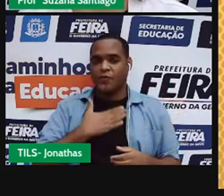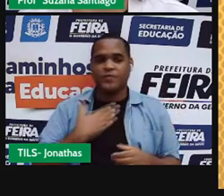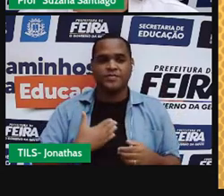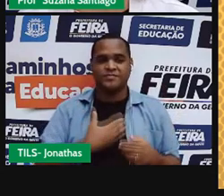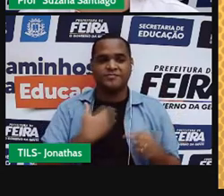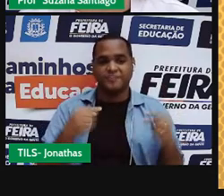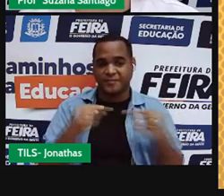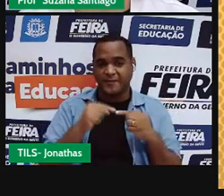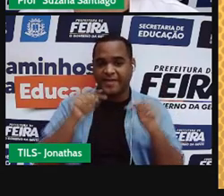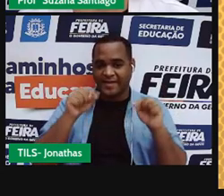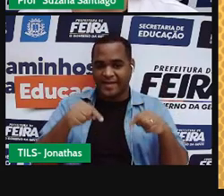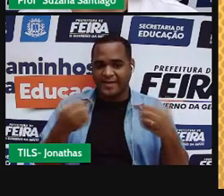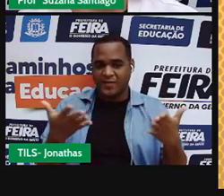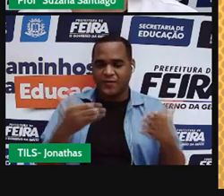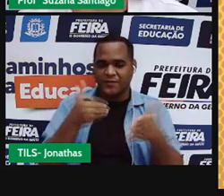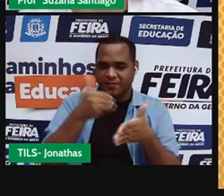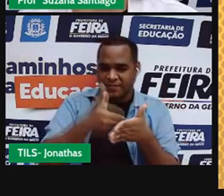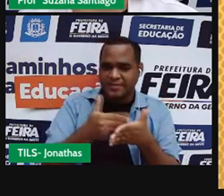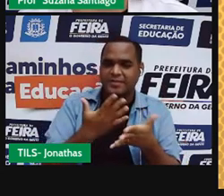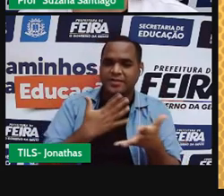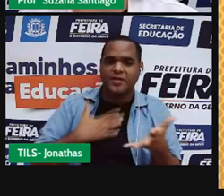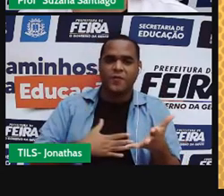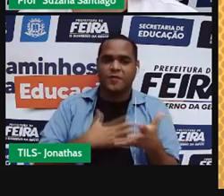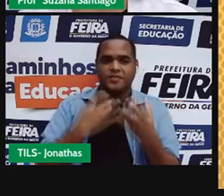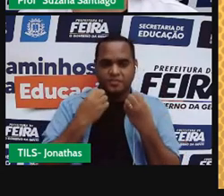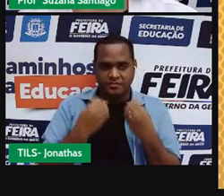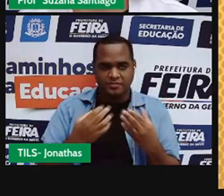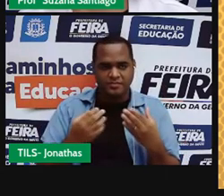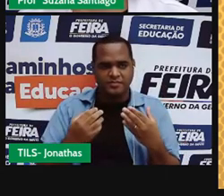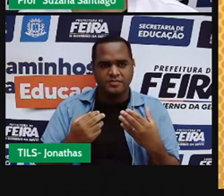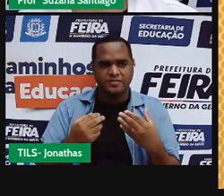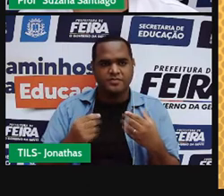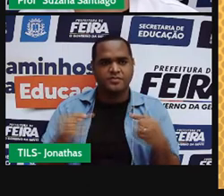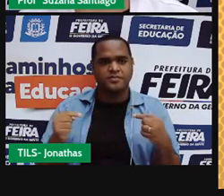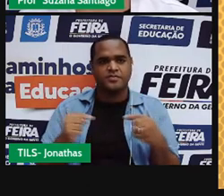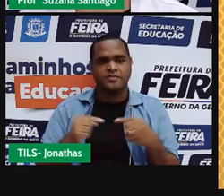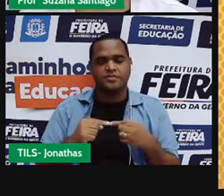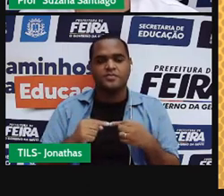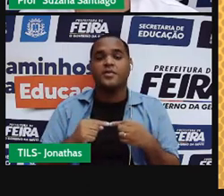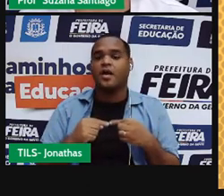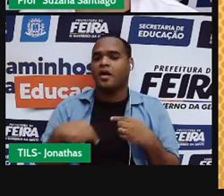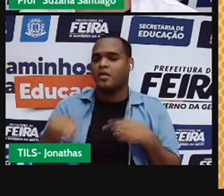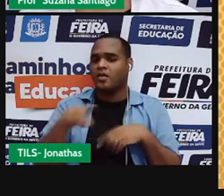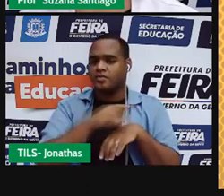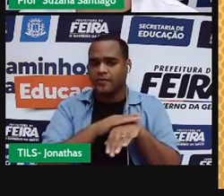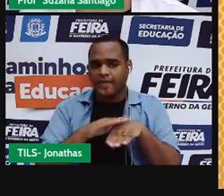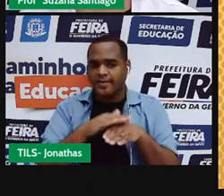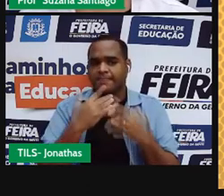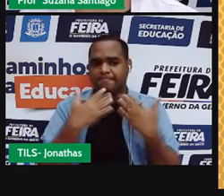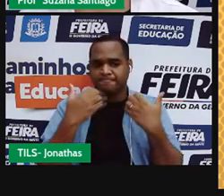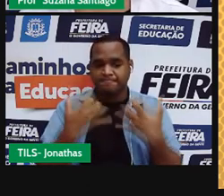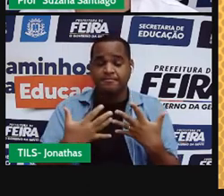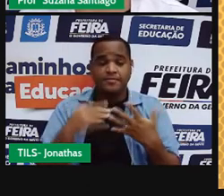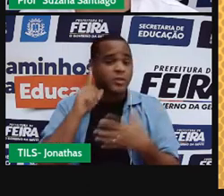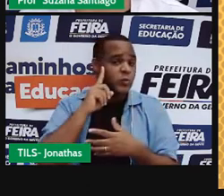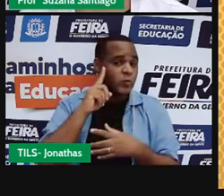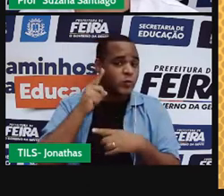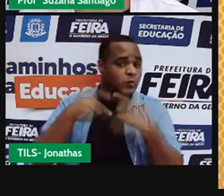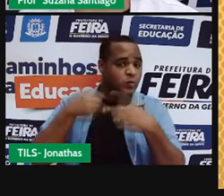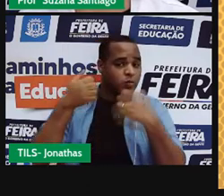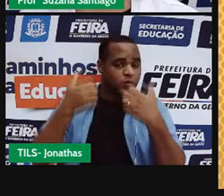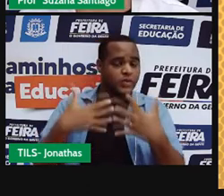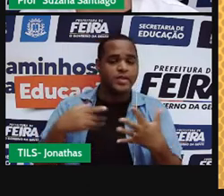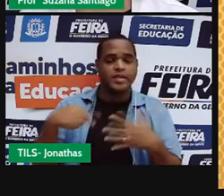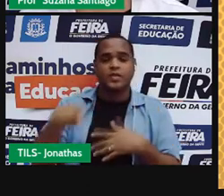até aqui? Eu espero que sim, porque eu estou curtindo muito estar aqui conversando sobre essas coisas com vocês, porque faz parte do nosso dia a dia e a gente tem